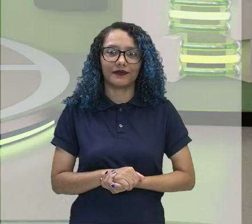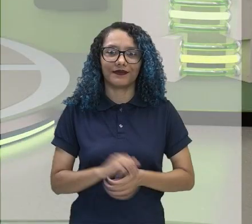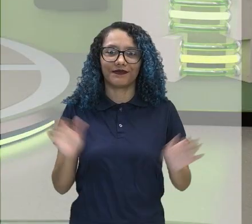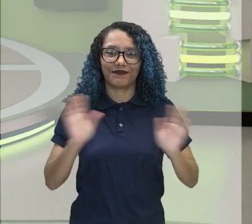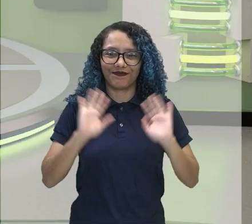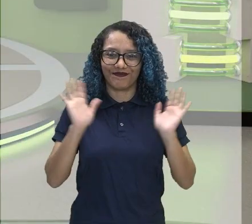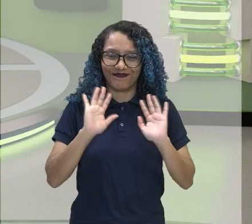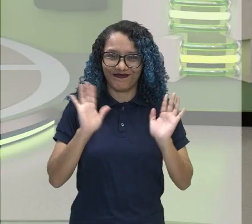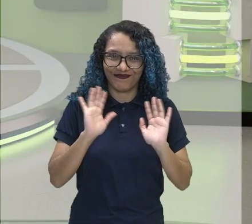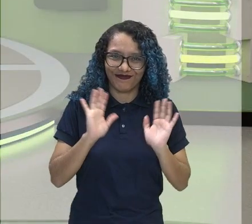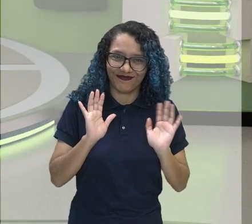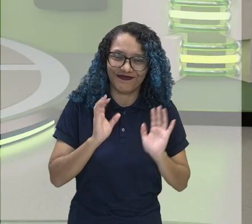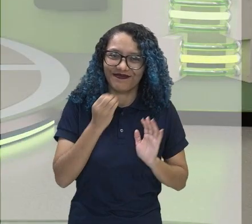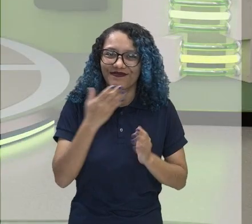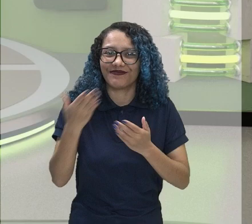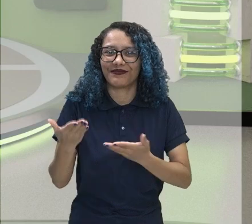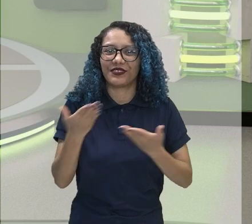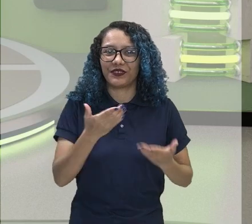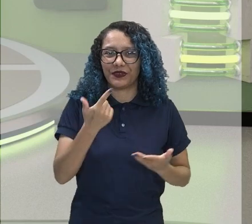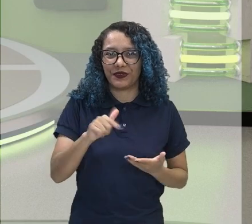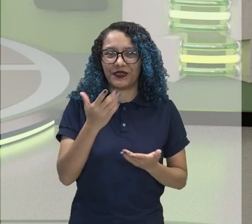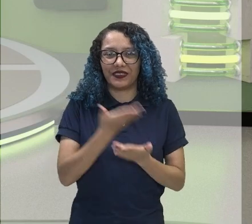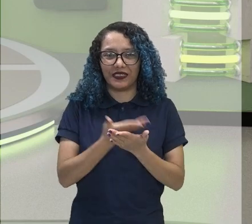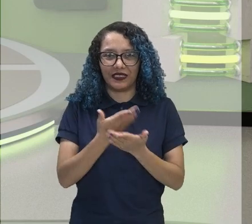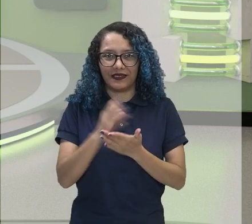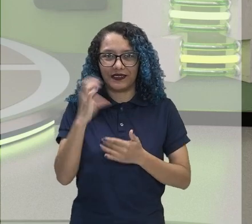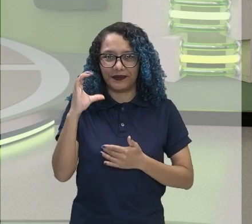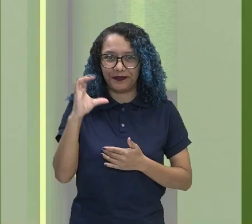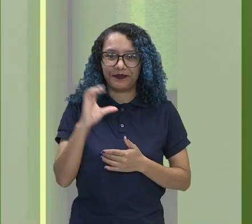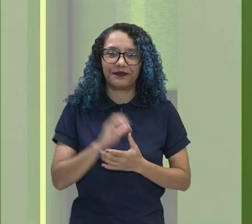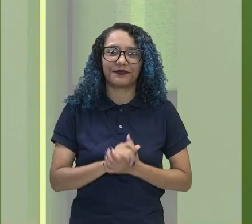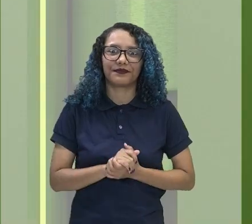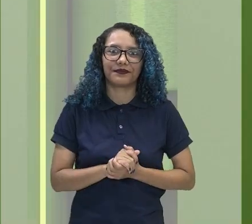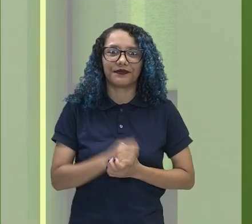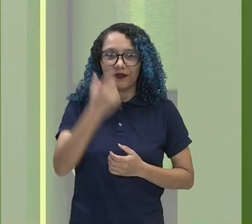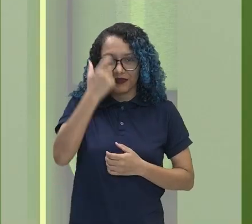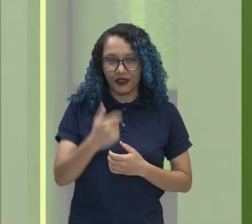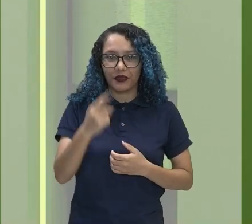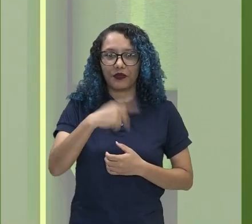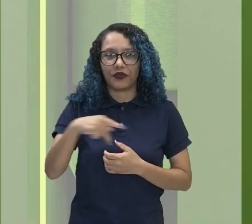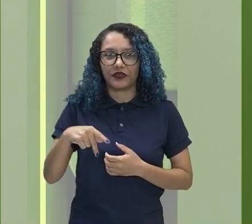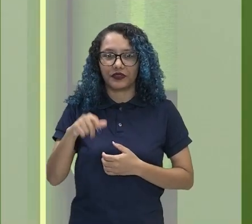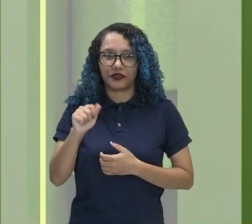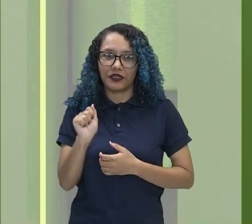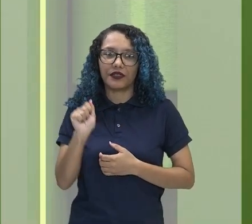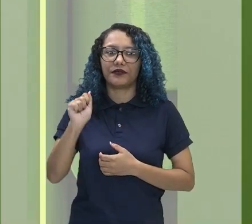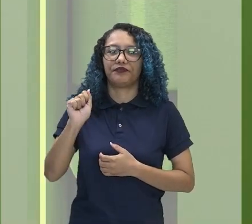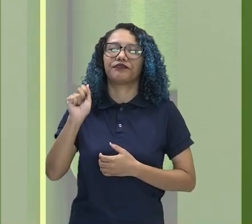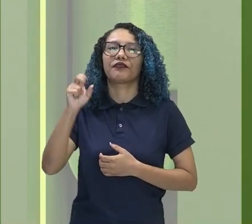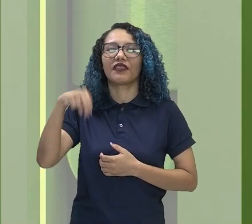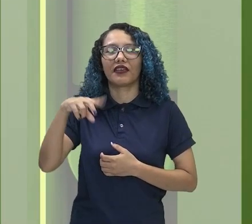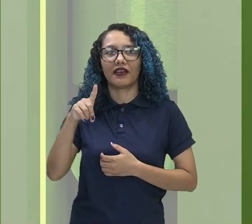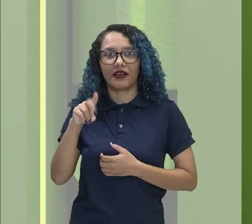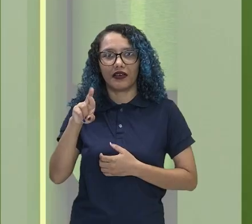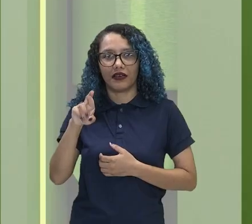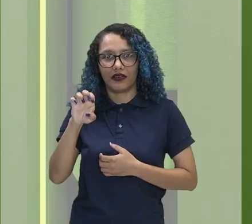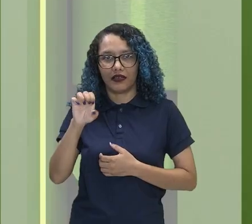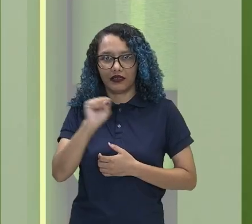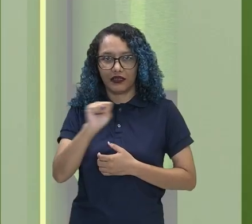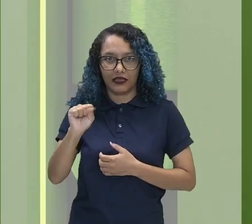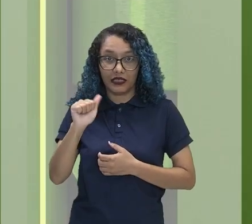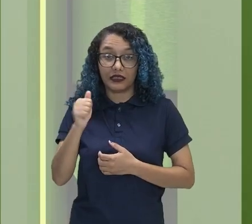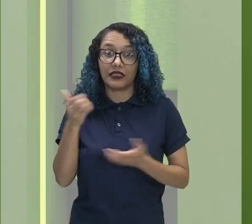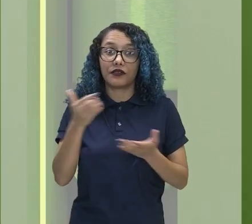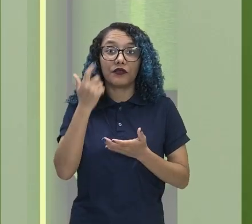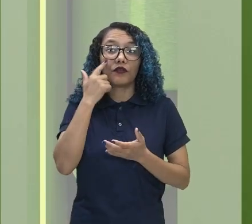Olá, alunos, sejam muito bem-vindos a mais uma aula de ciências. Eu sou a professora Andressa Primavera. Nesse momento, vamos ver